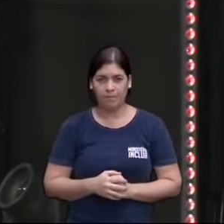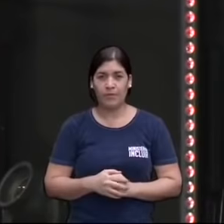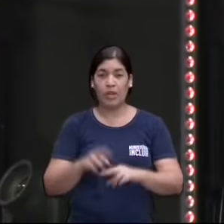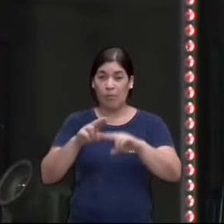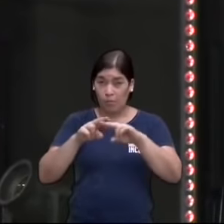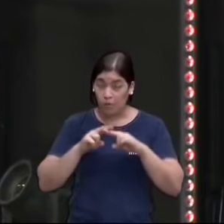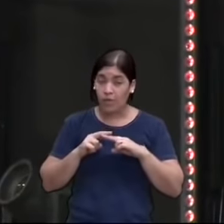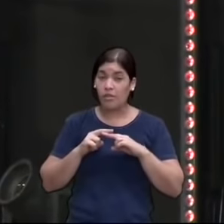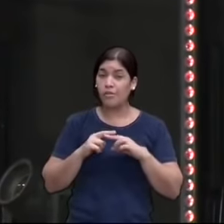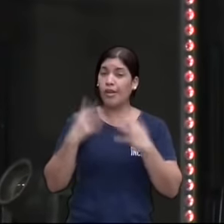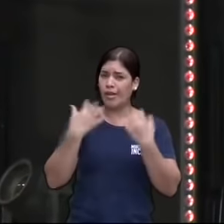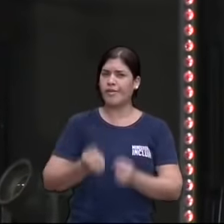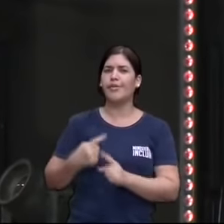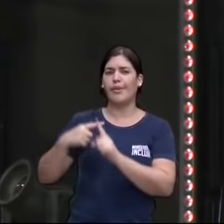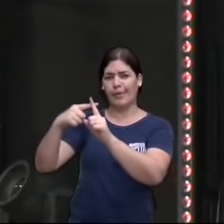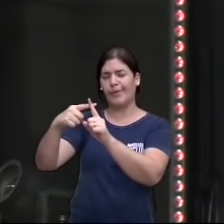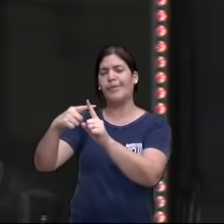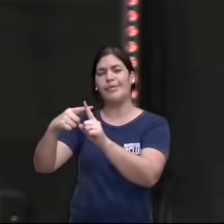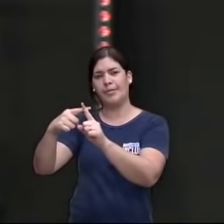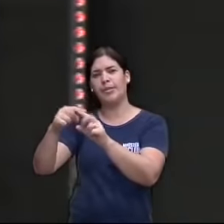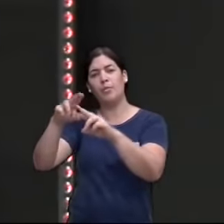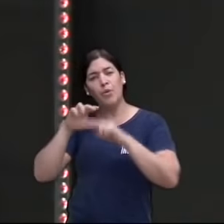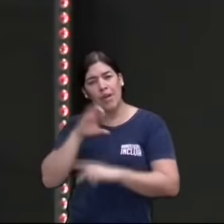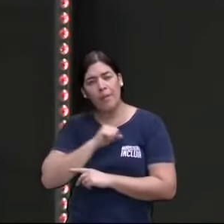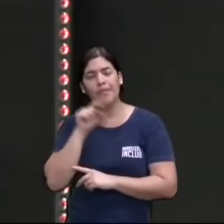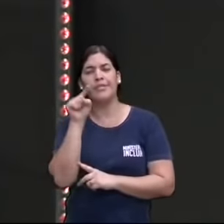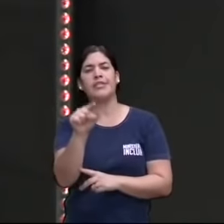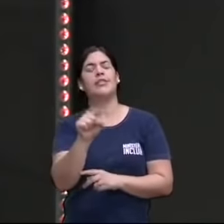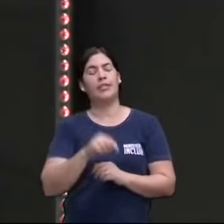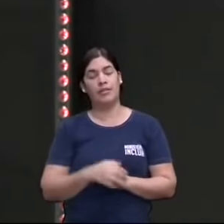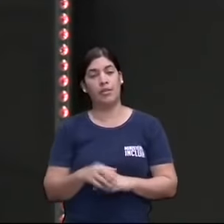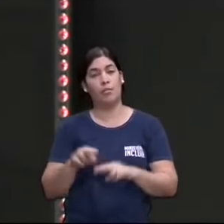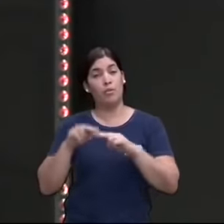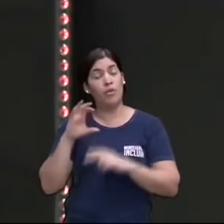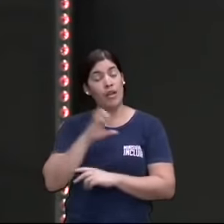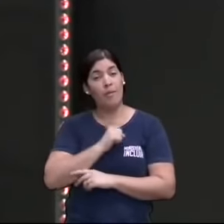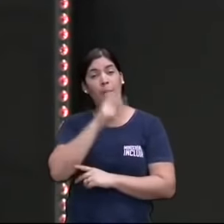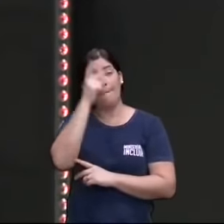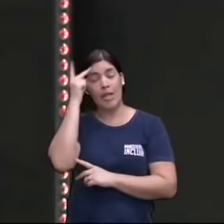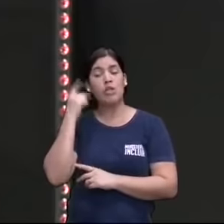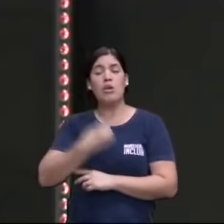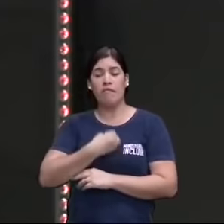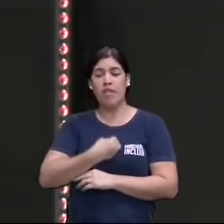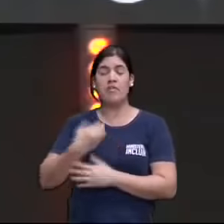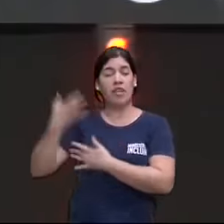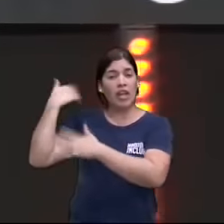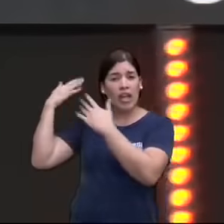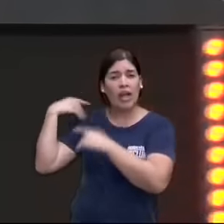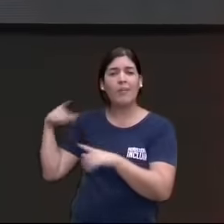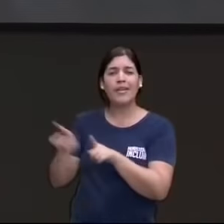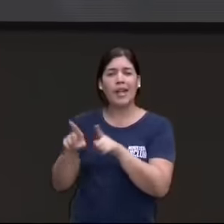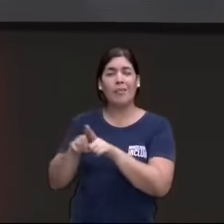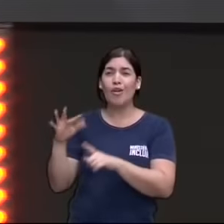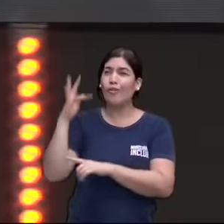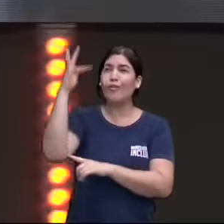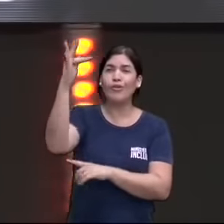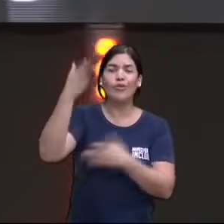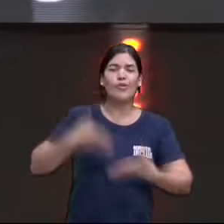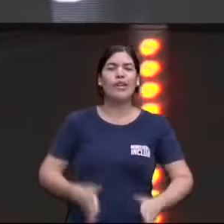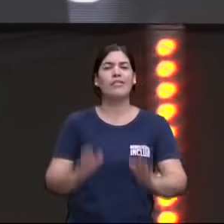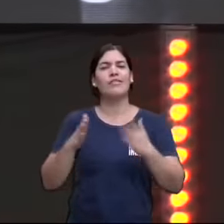cruz por amor a você, por amor a quem tinha vivido, por amor a quem estava vivendo e por amor a você que viveria depois da morte